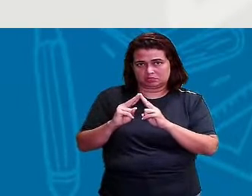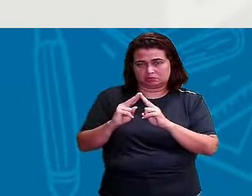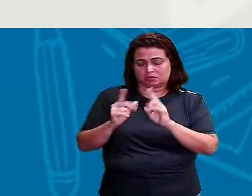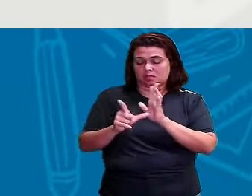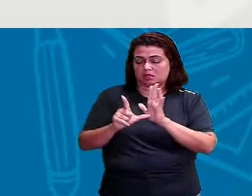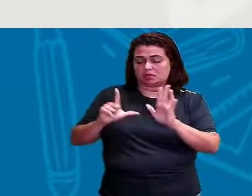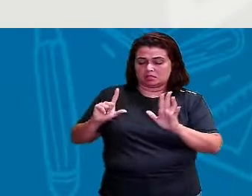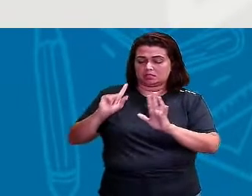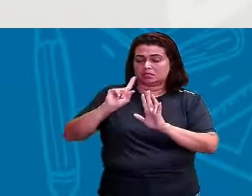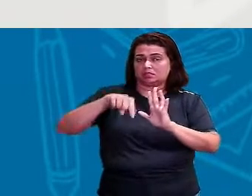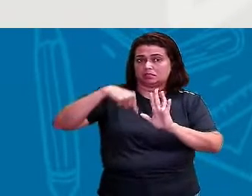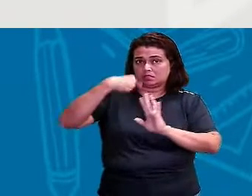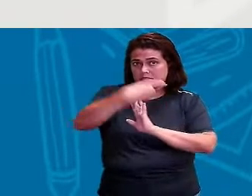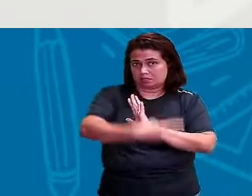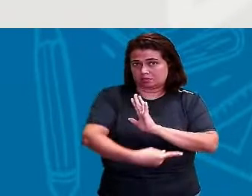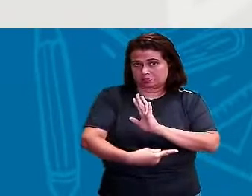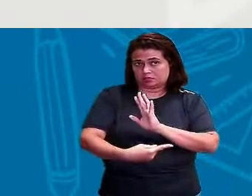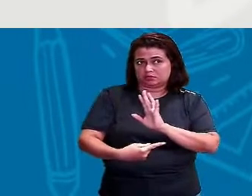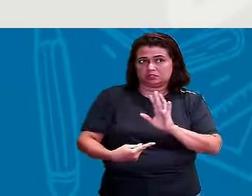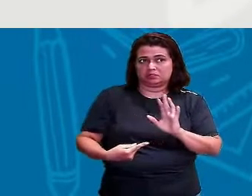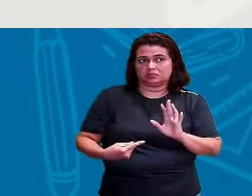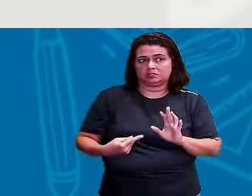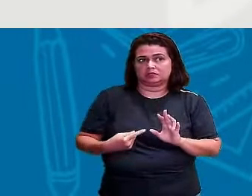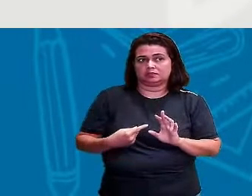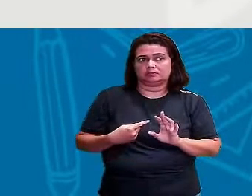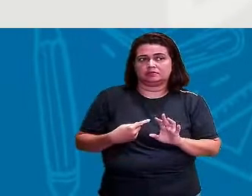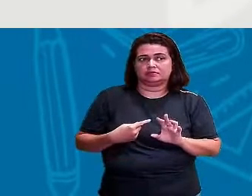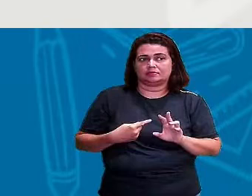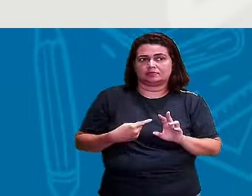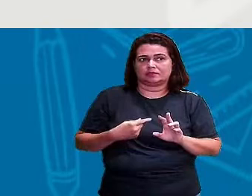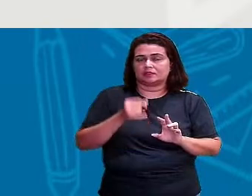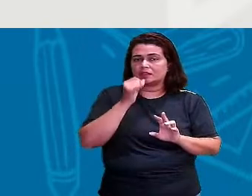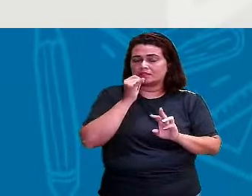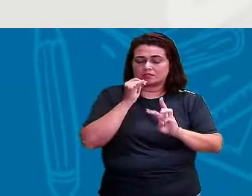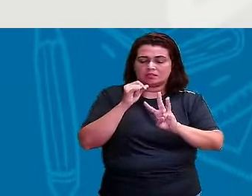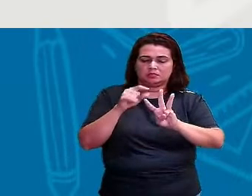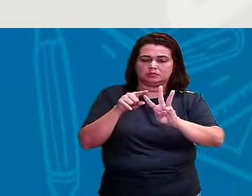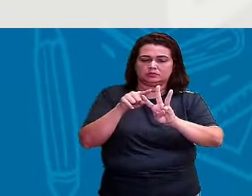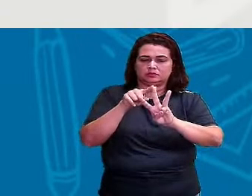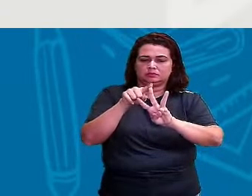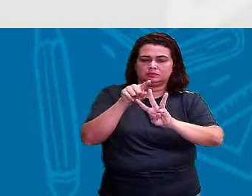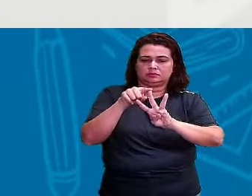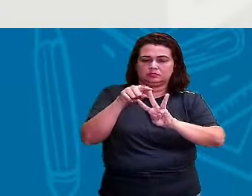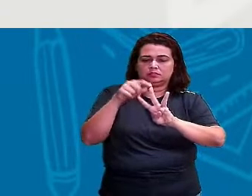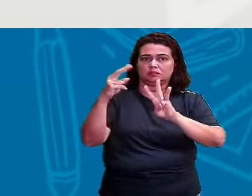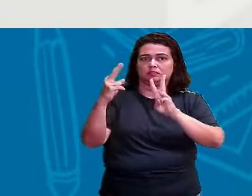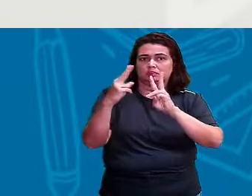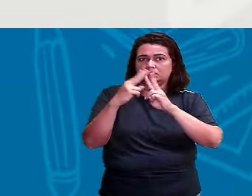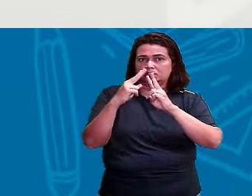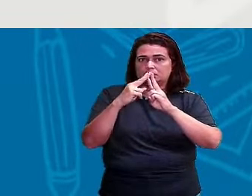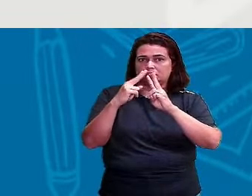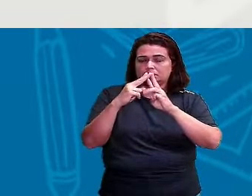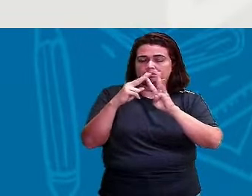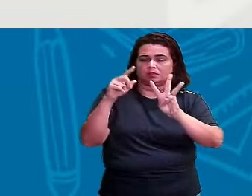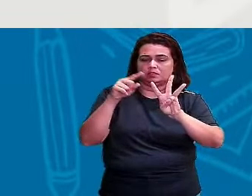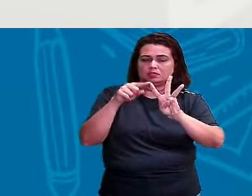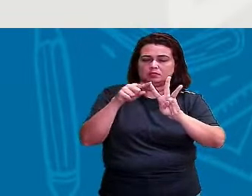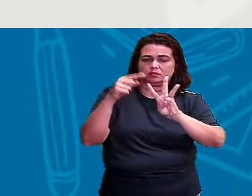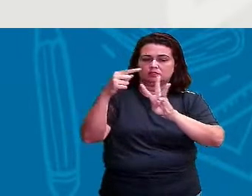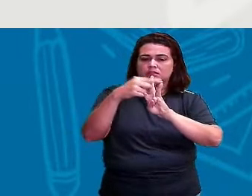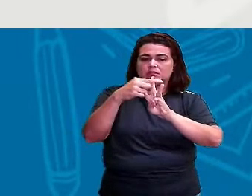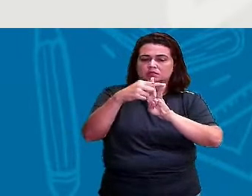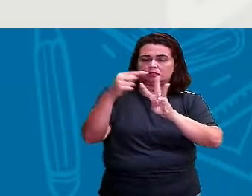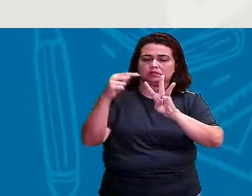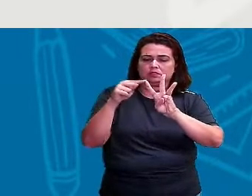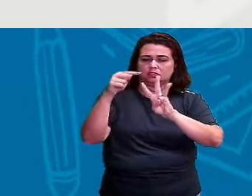porquê? Ó, será que se eu pegar um número ímpar, eu consigo ter um antecessor, que é o número que